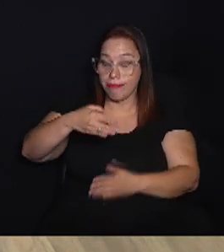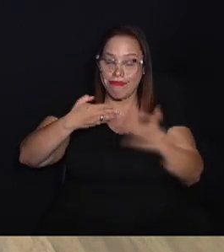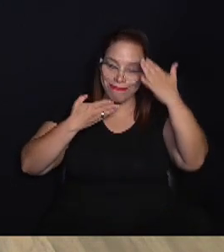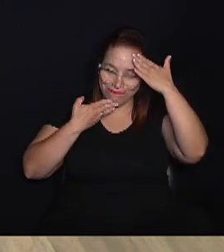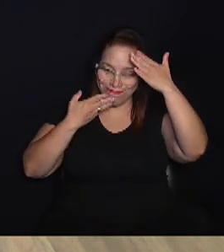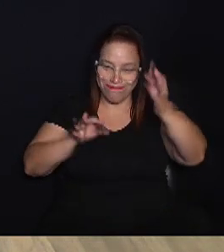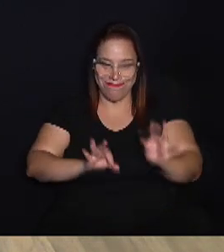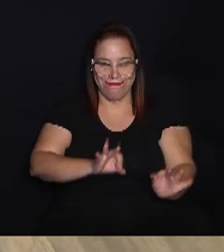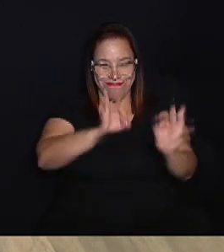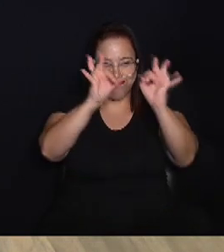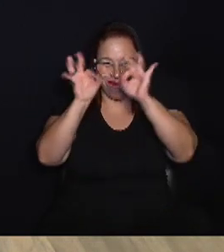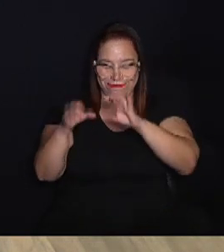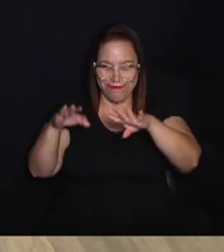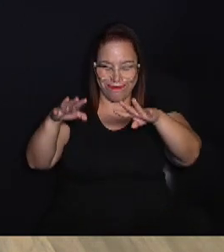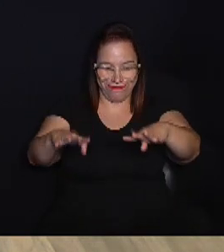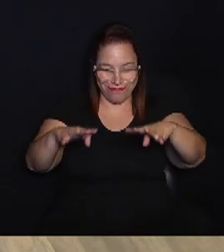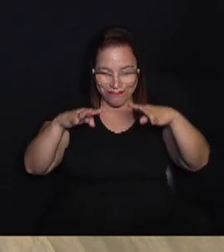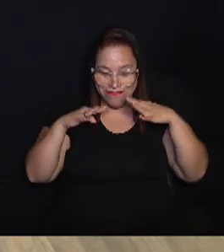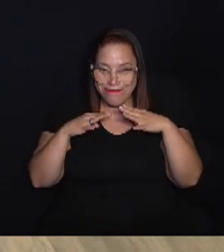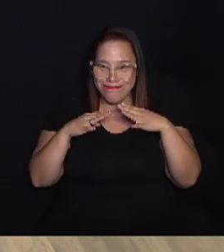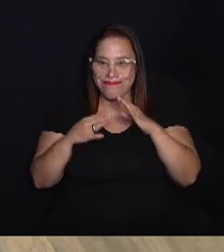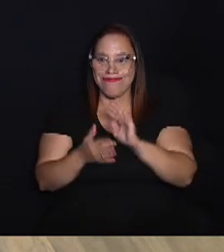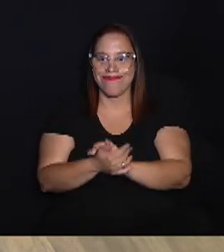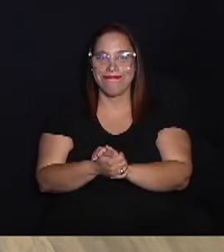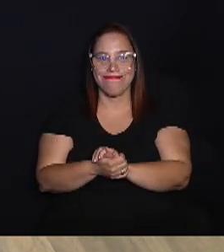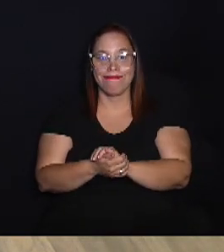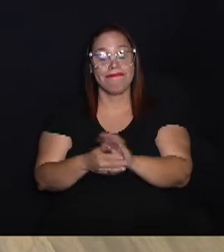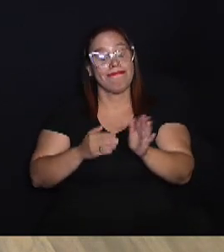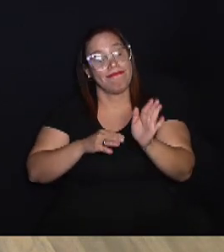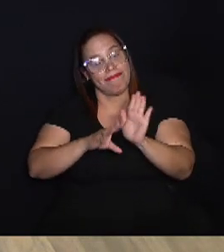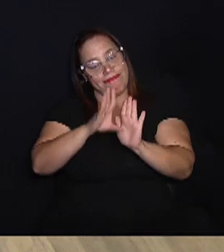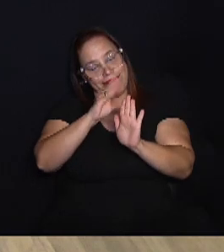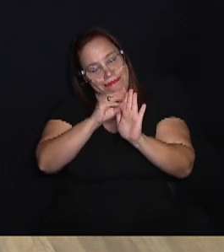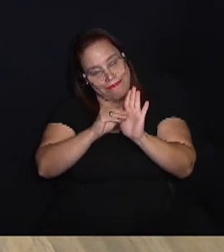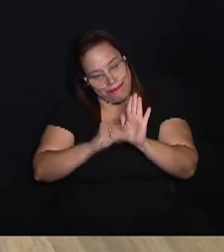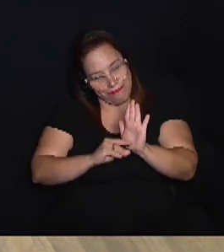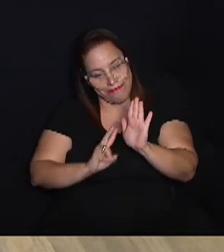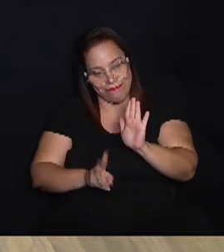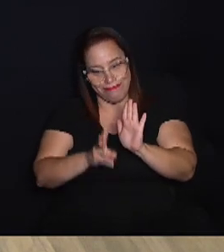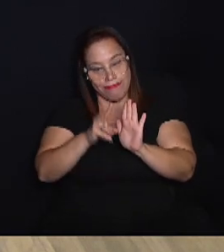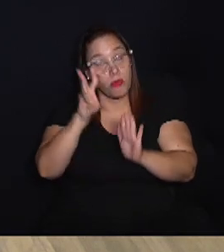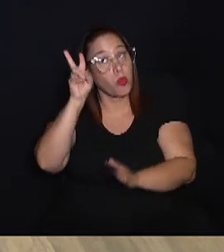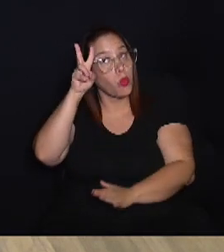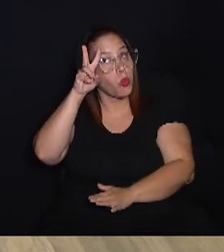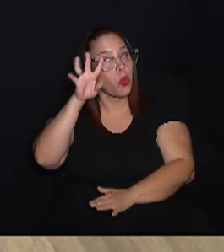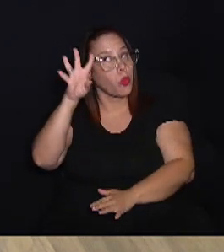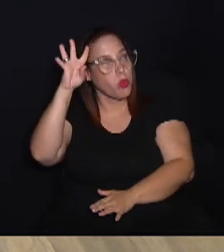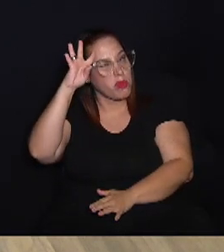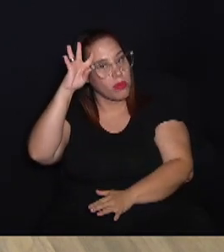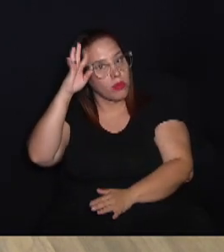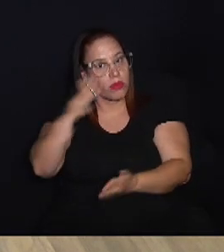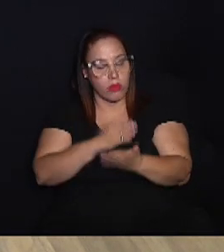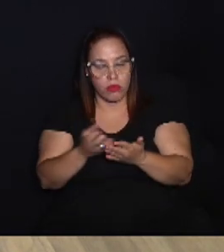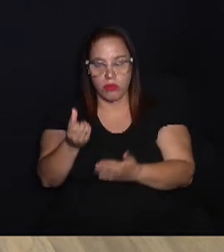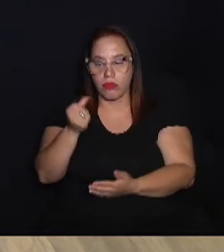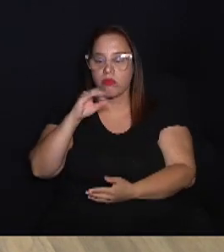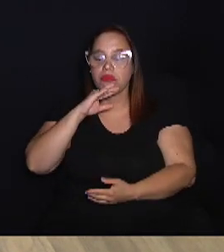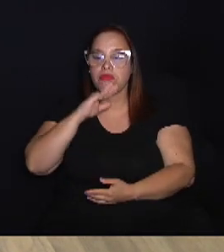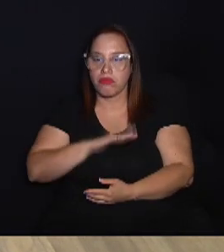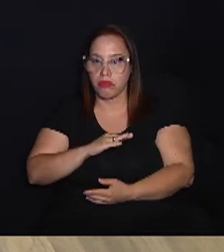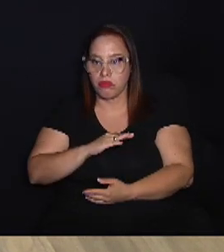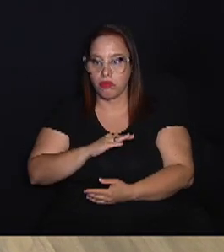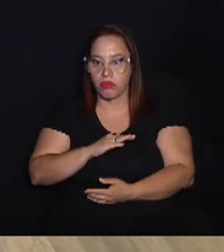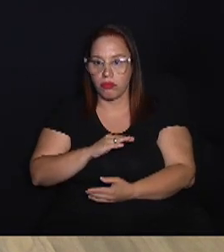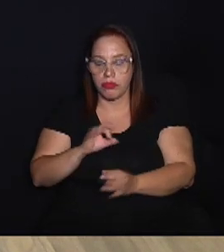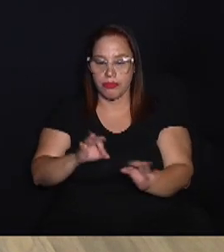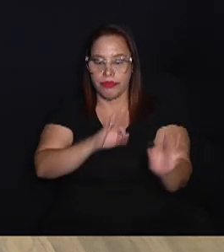Muito obrigado pela sua companhia, pela sua audiência. Continue na nossa programação. Lembrando que hoje é quarta-feira, a partir das 6 horas da tarde,